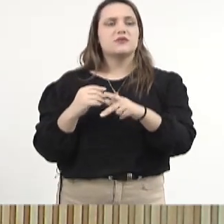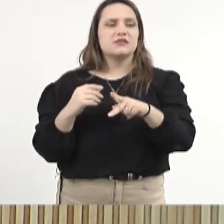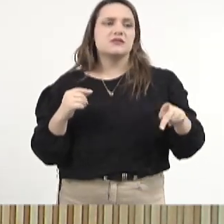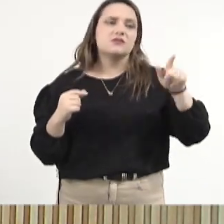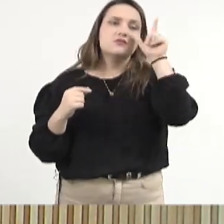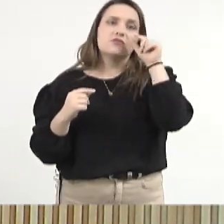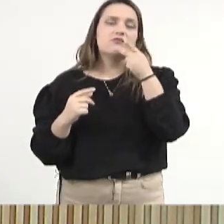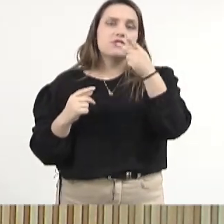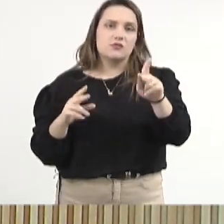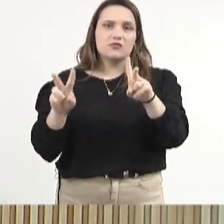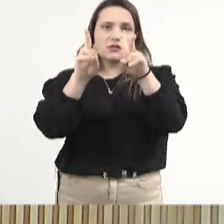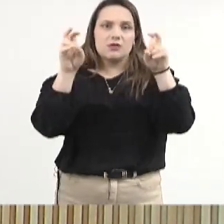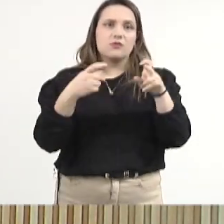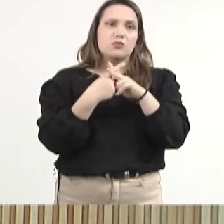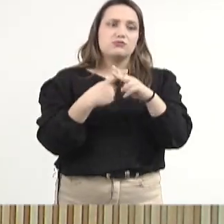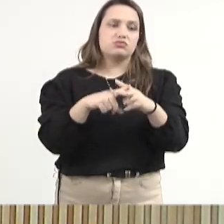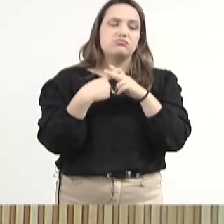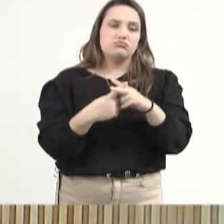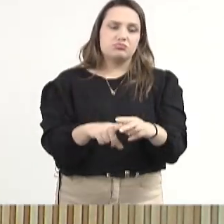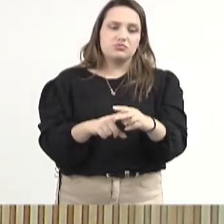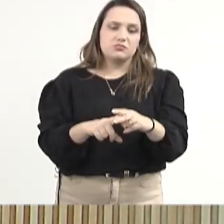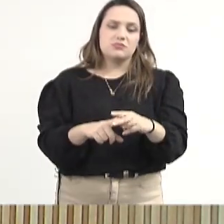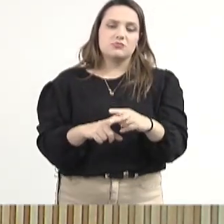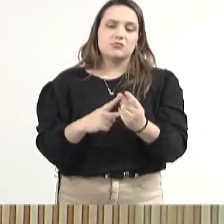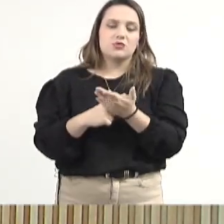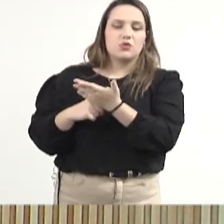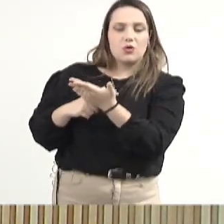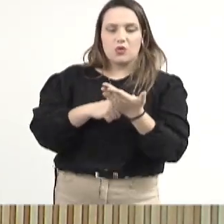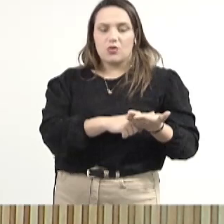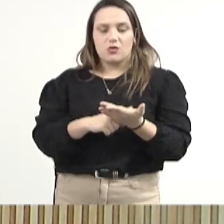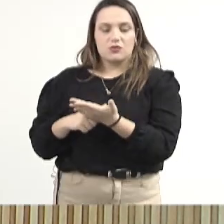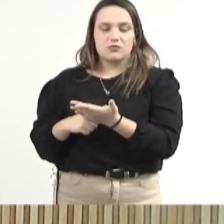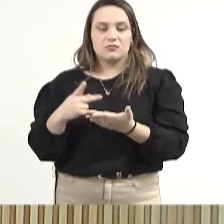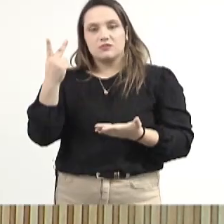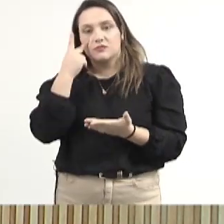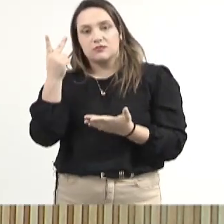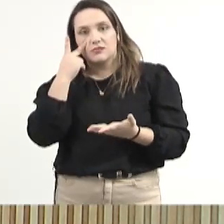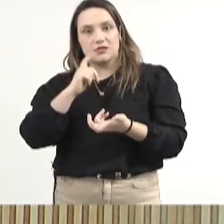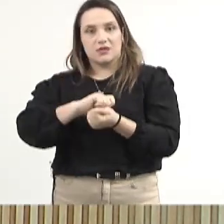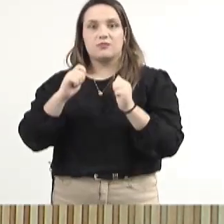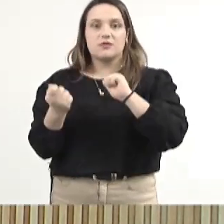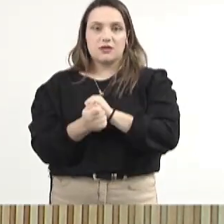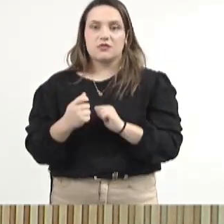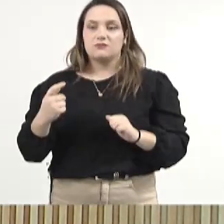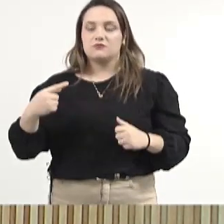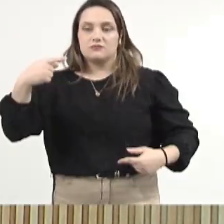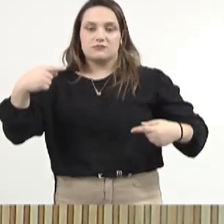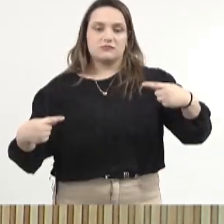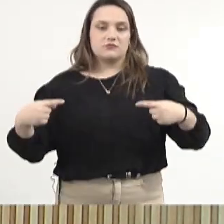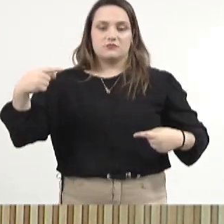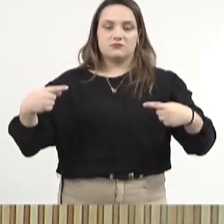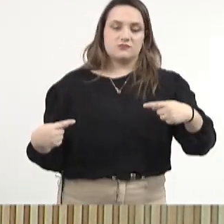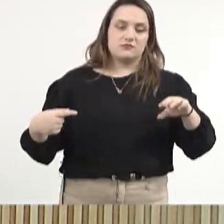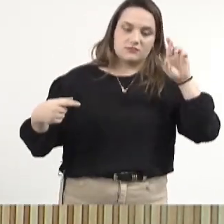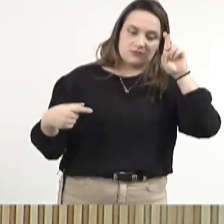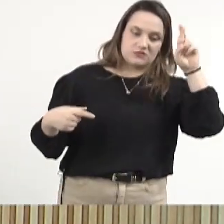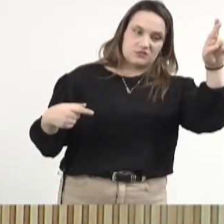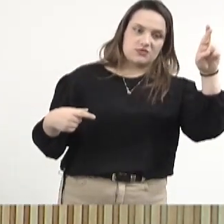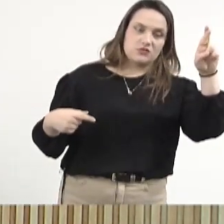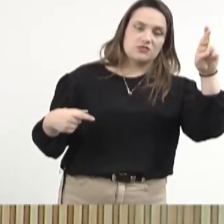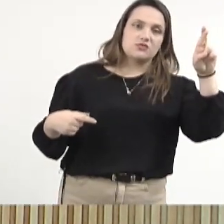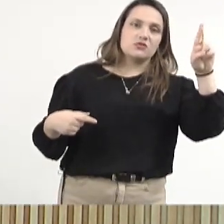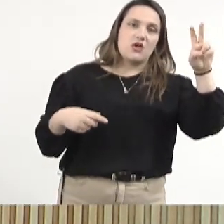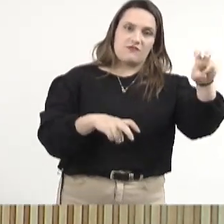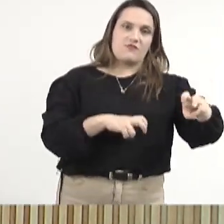Gerson Claro, com relação aos ajustes promovidos pelo deputado Pedro Kemp para que as duas partes desse conflito agrário, tanto as comunidades